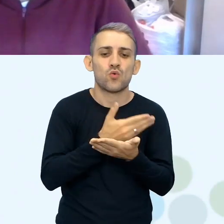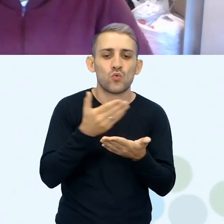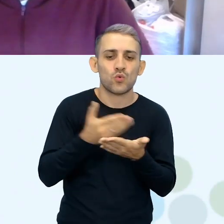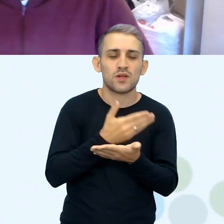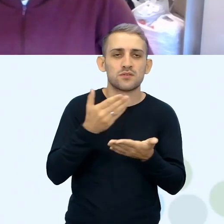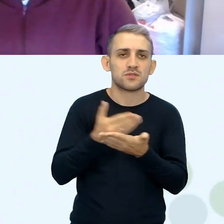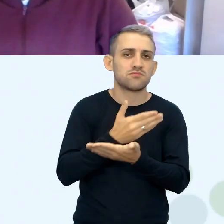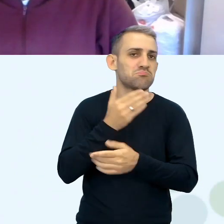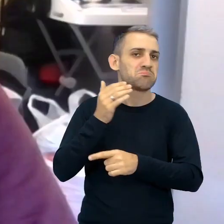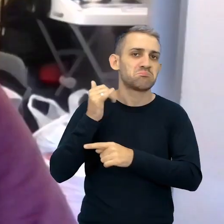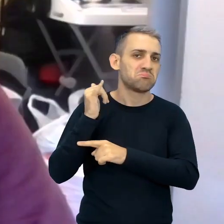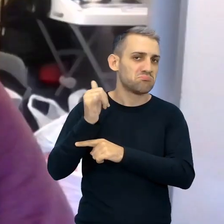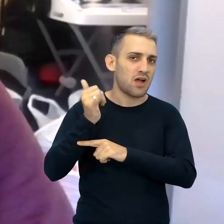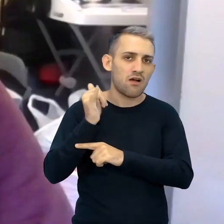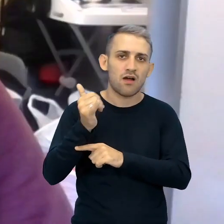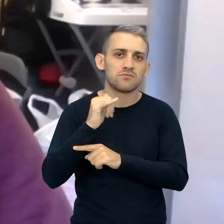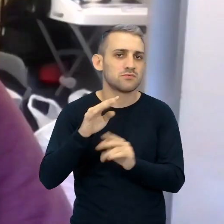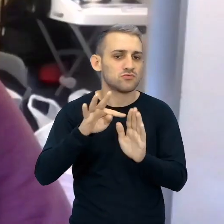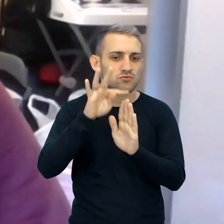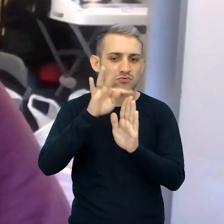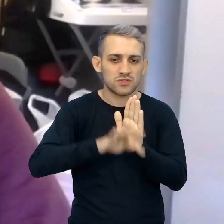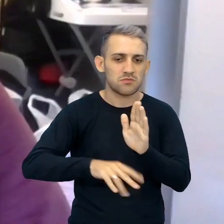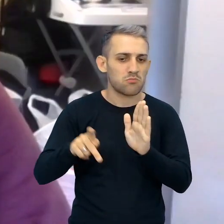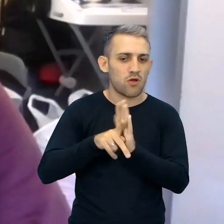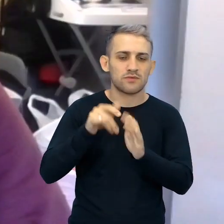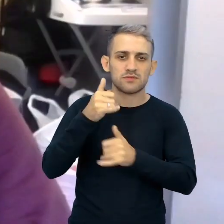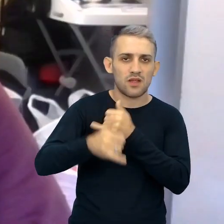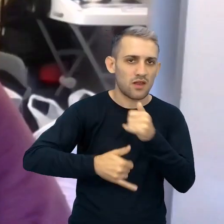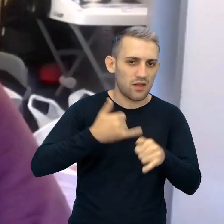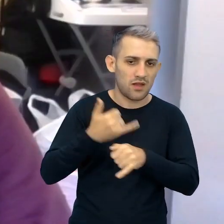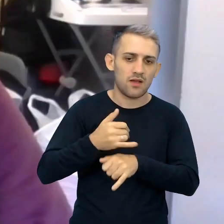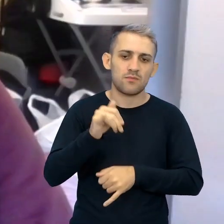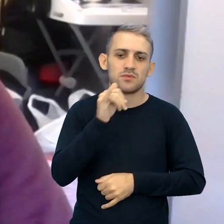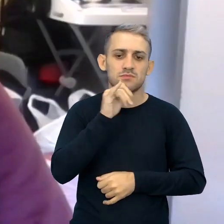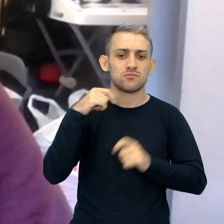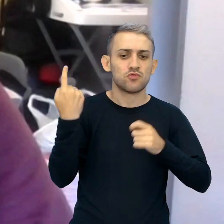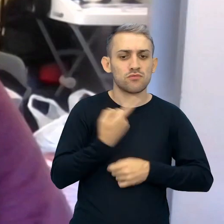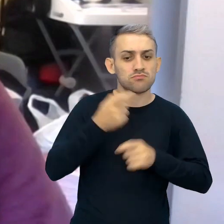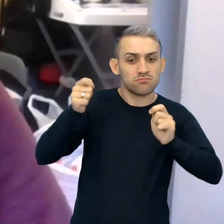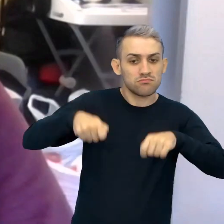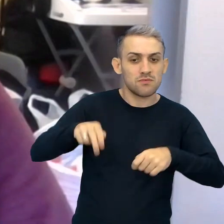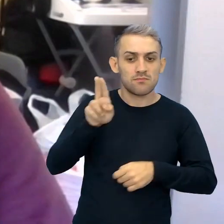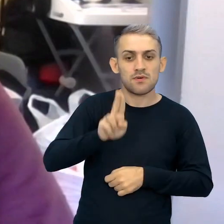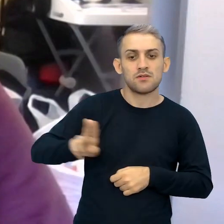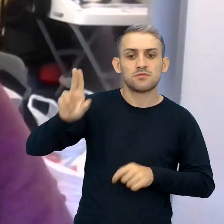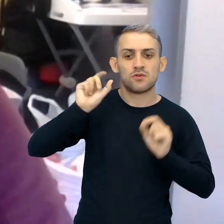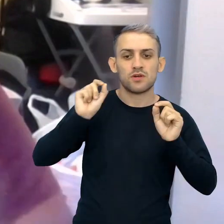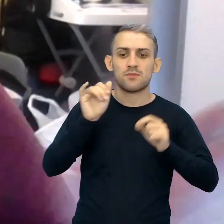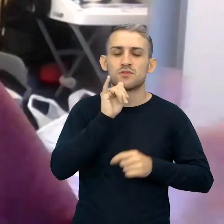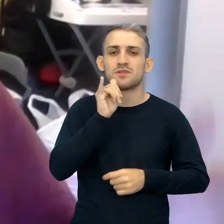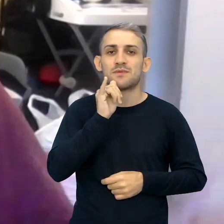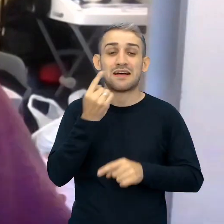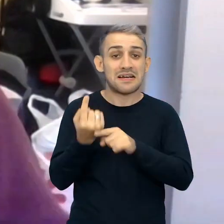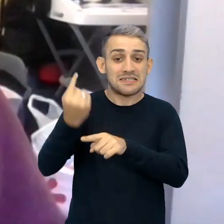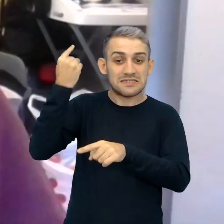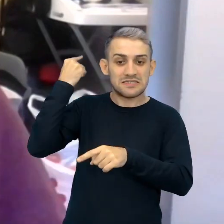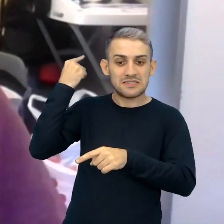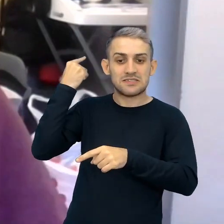conto, um texto para a internet, por exemplo, eu poderia usar um advérbio como